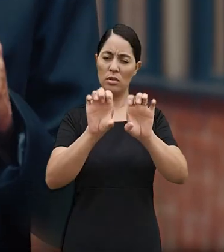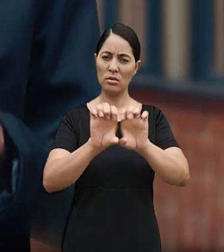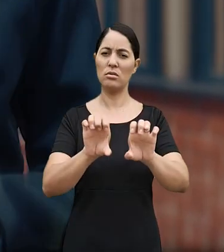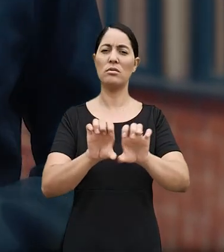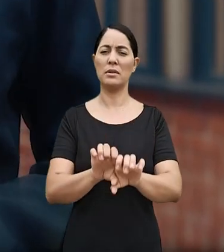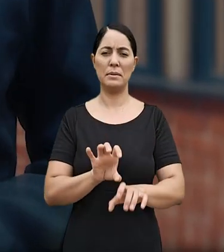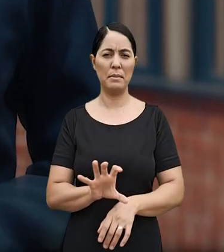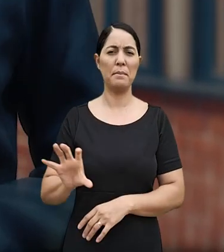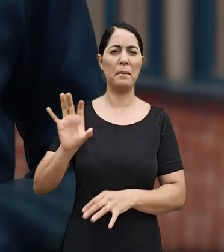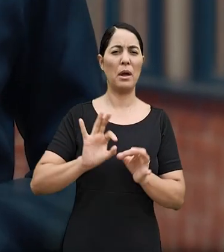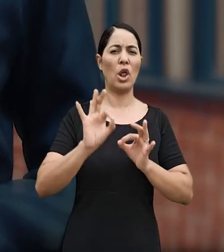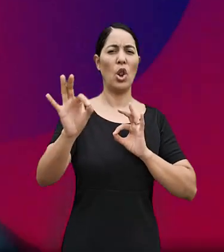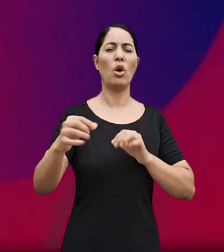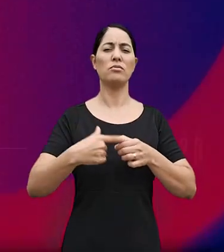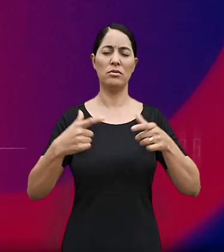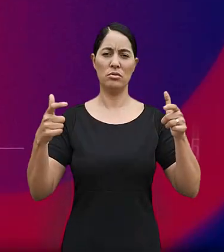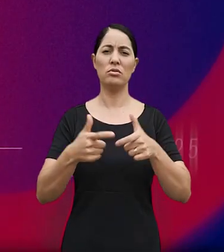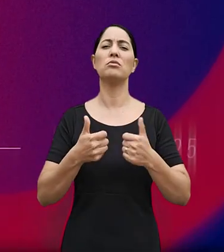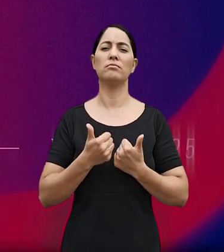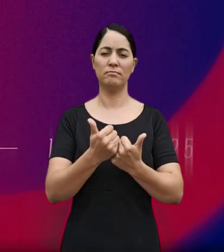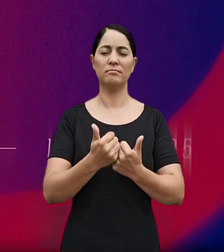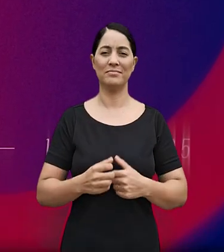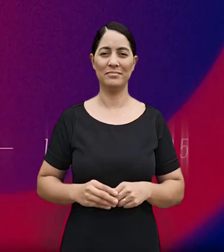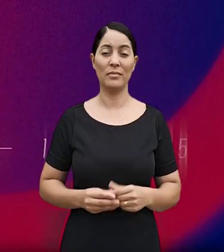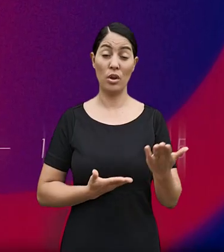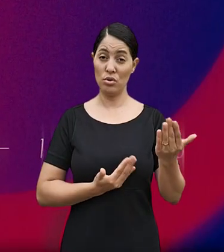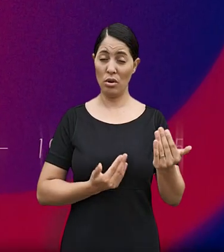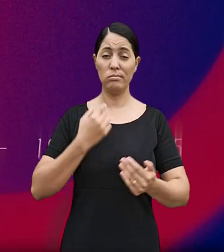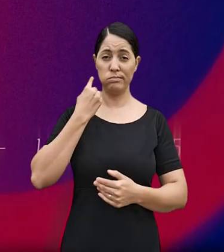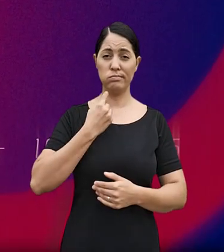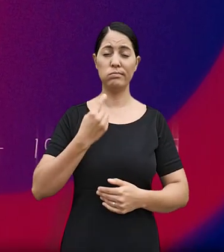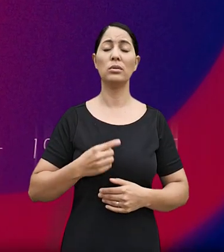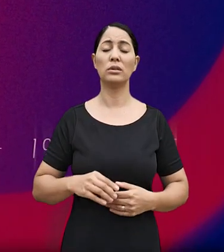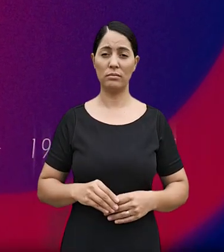às regiões mais distantes. Jovem Advocacia.